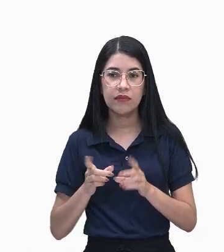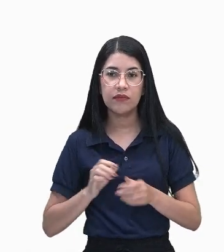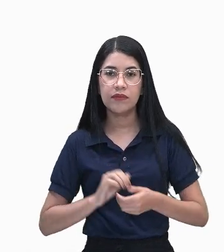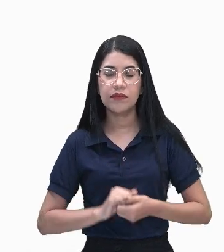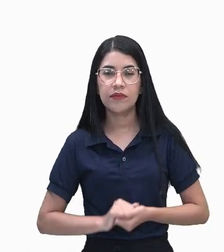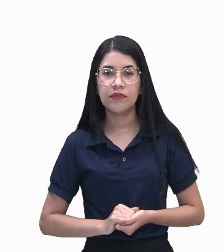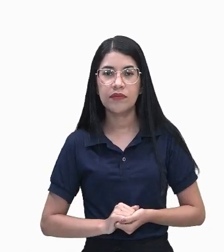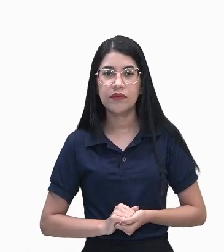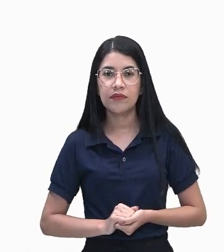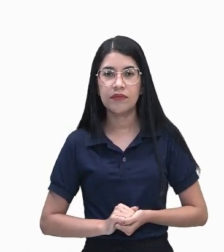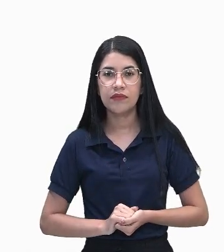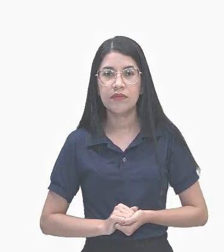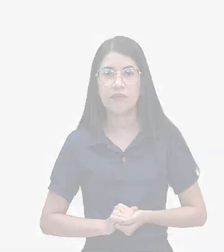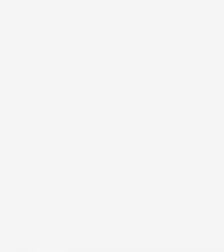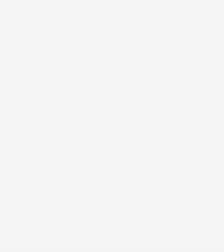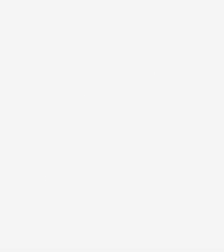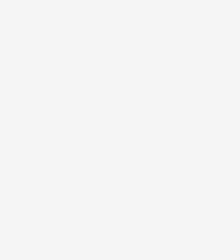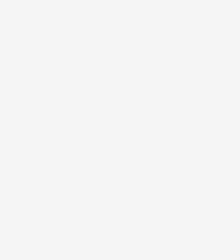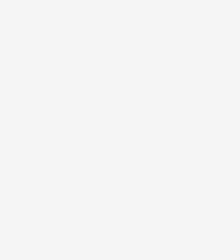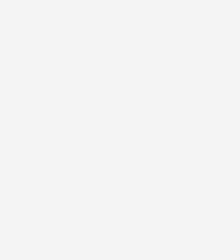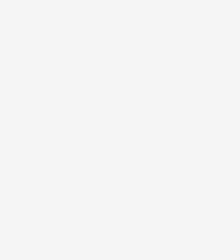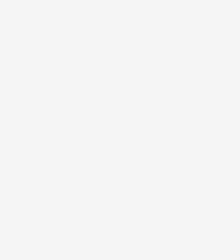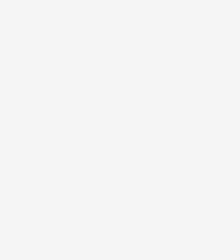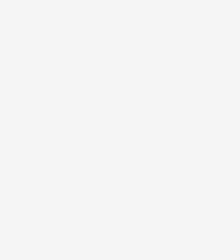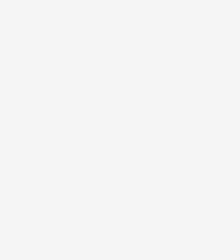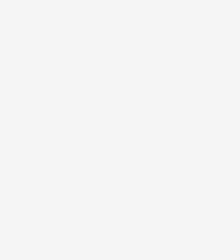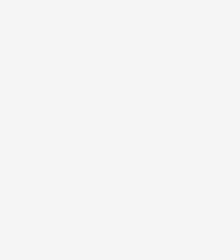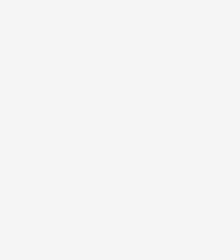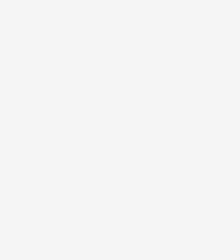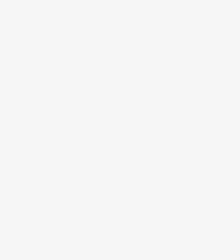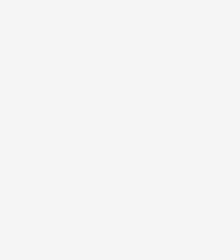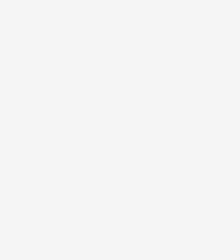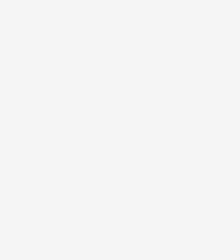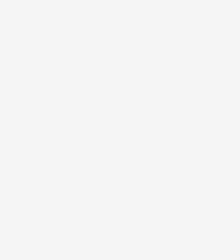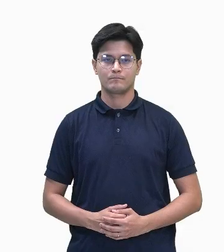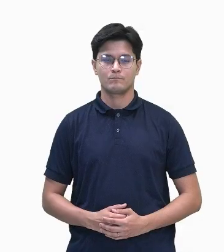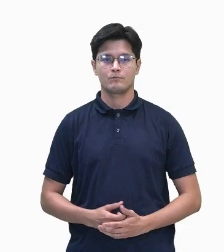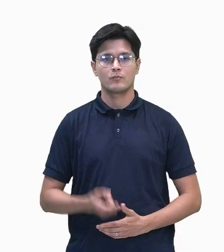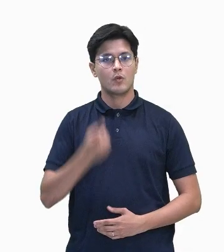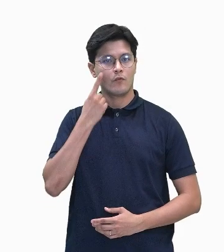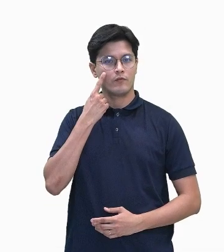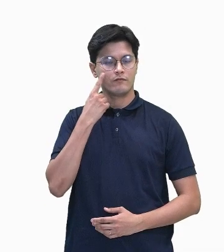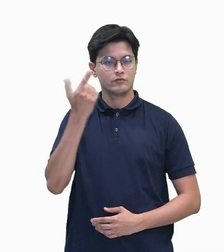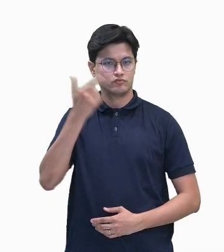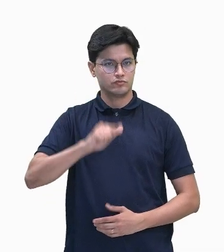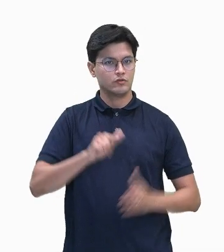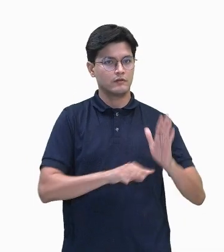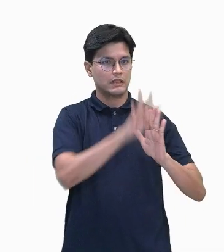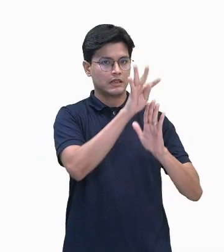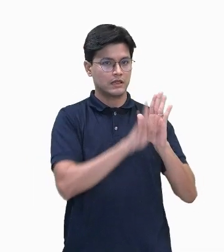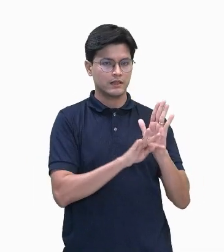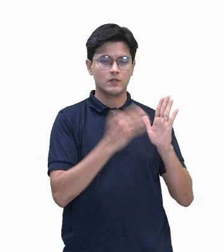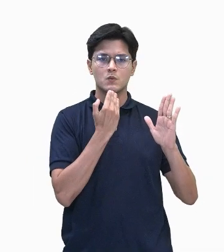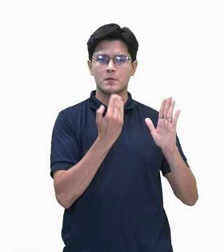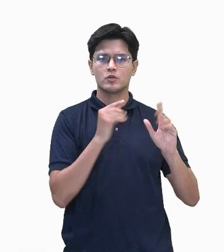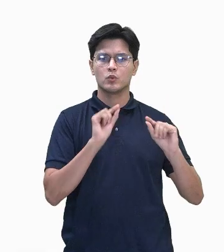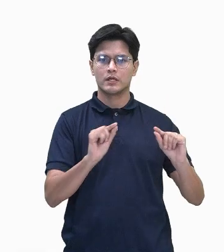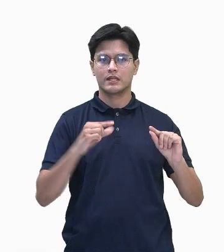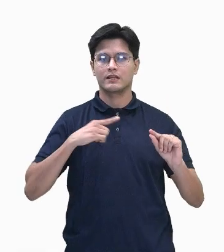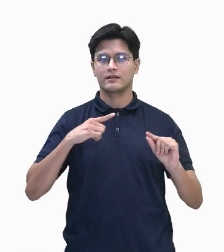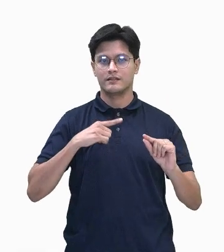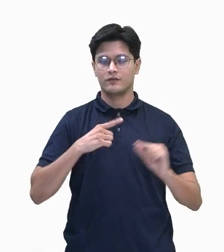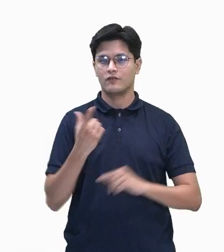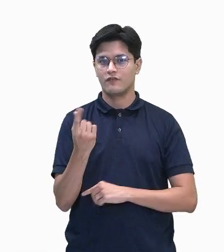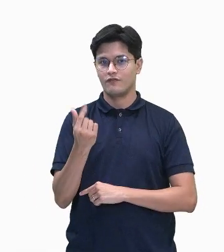à venda dos produtos. Bom, lembra que na nossa questão fala que... Vou voltar aqui na questão só para a gente... Opa,